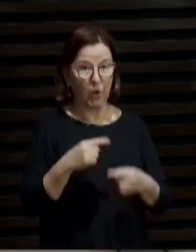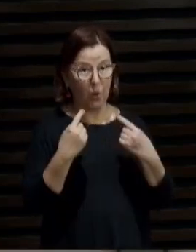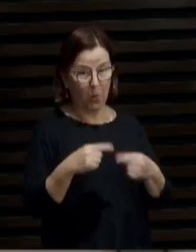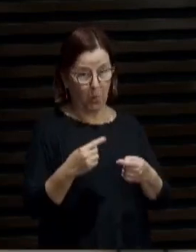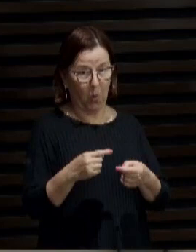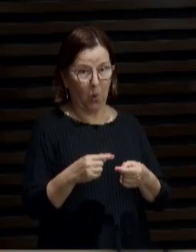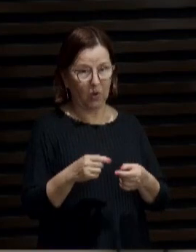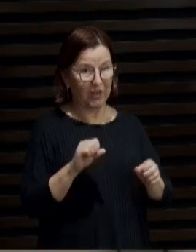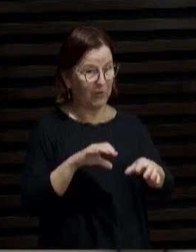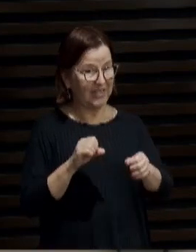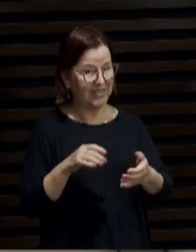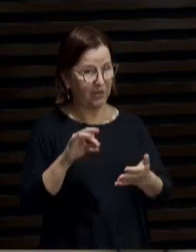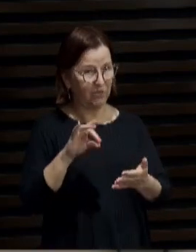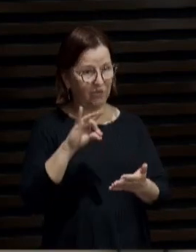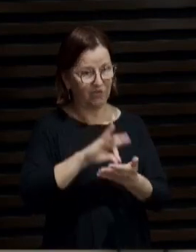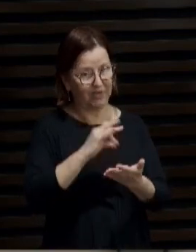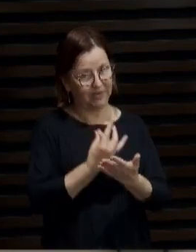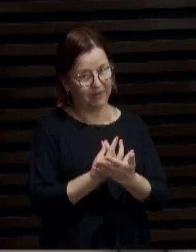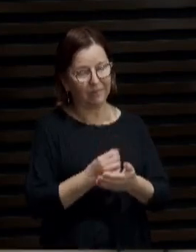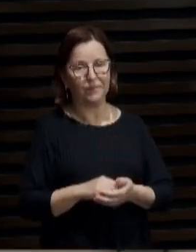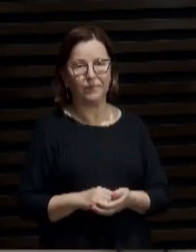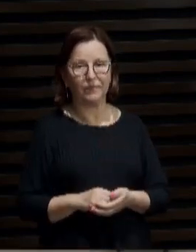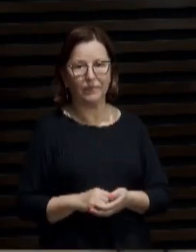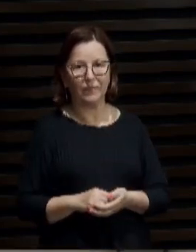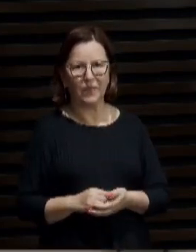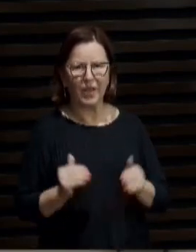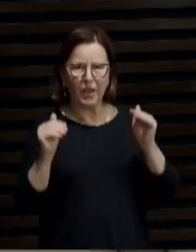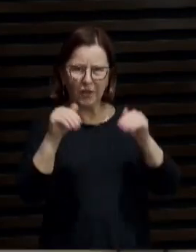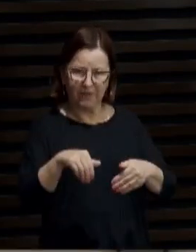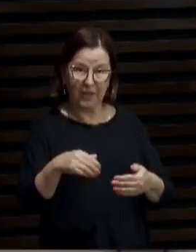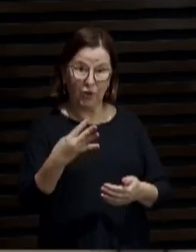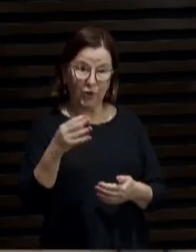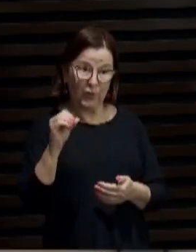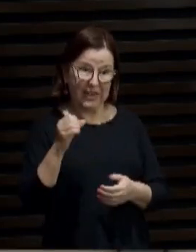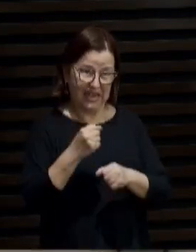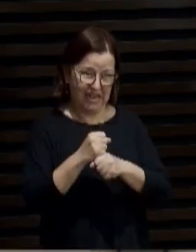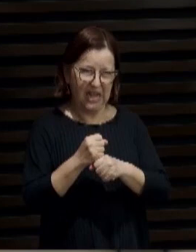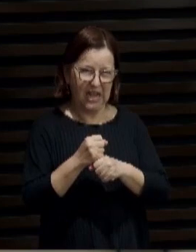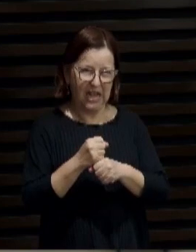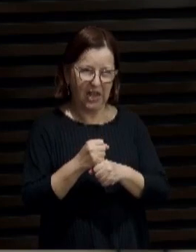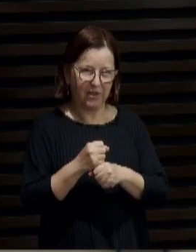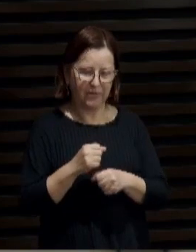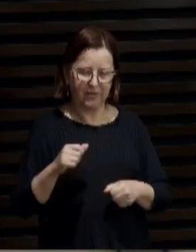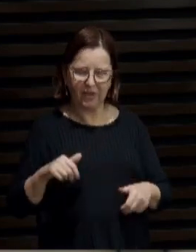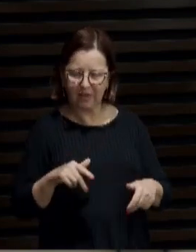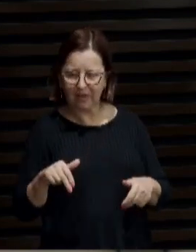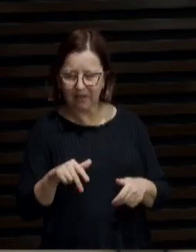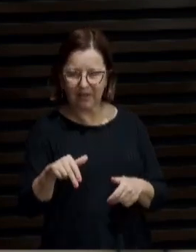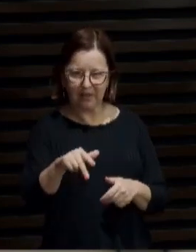as heresias, né? Então, no final dos 40 anos de peregrinação, os israelitas chegaram perto da terra